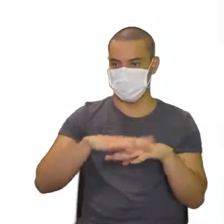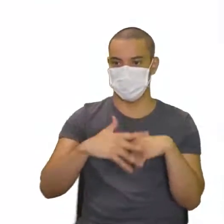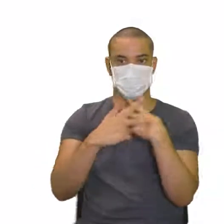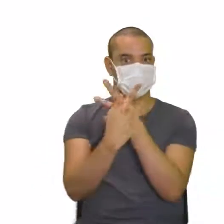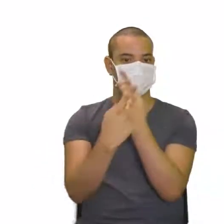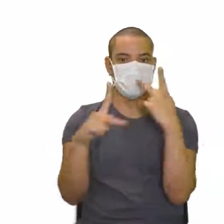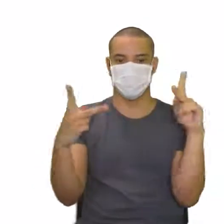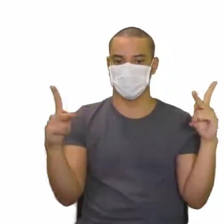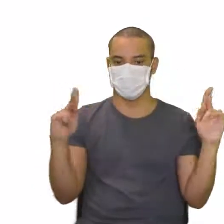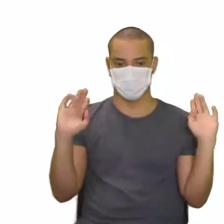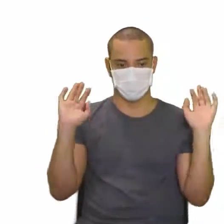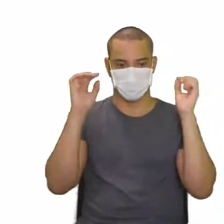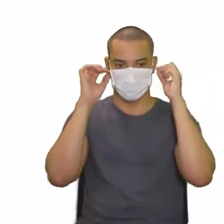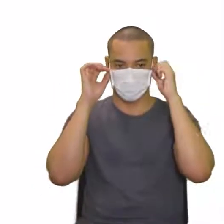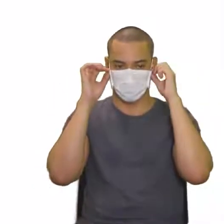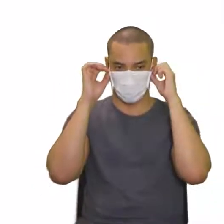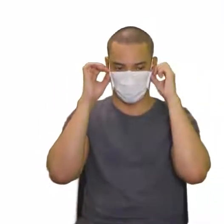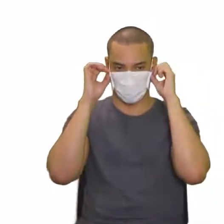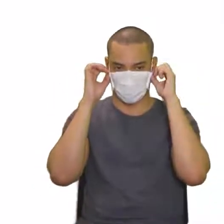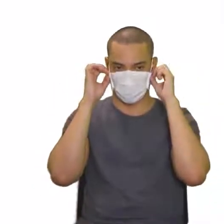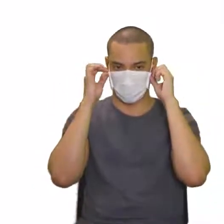pegam o que achar mais fácil, tá?